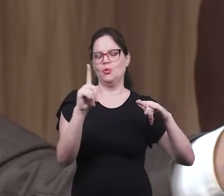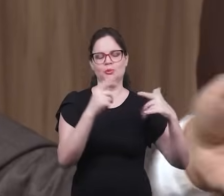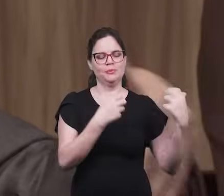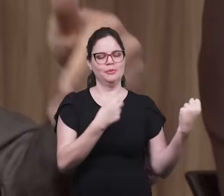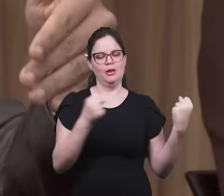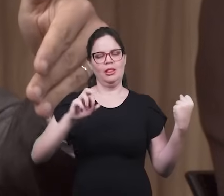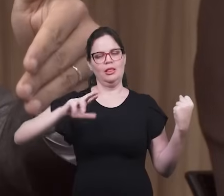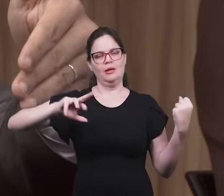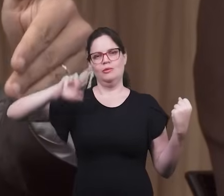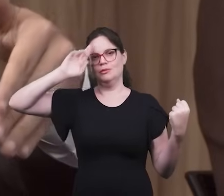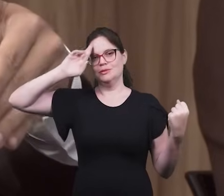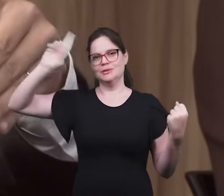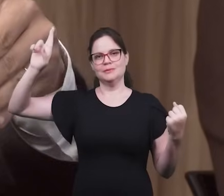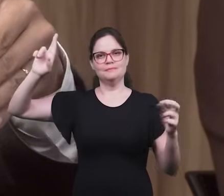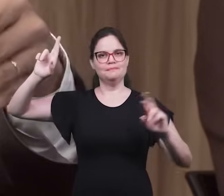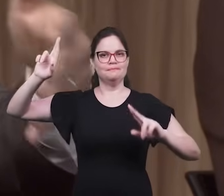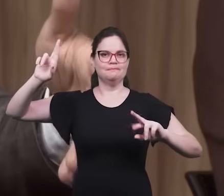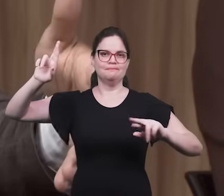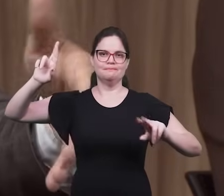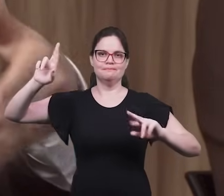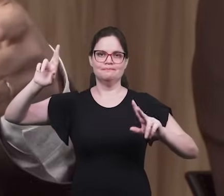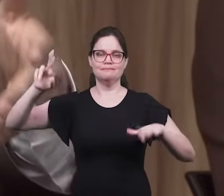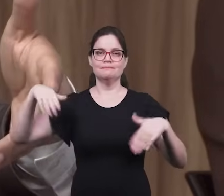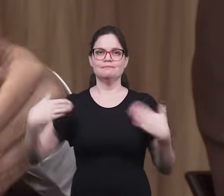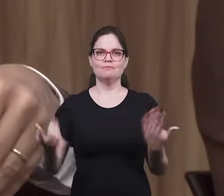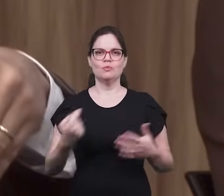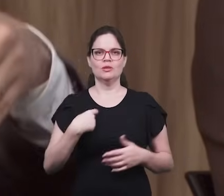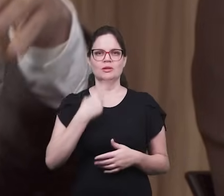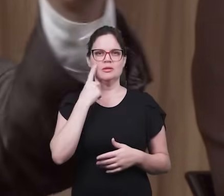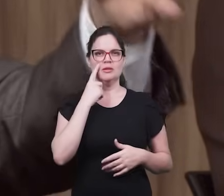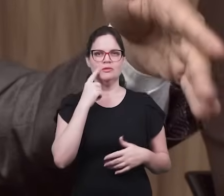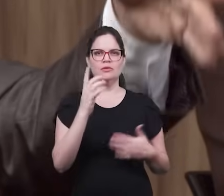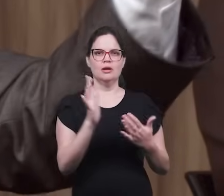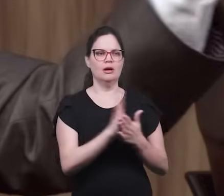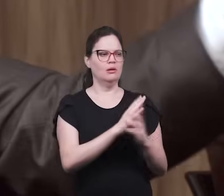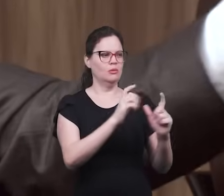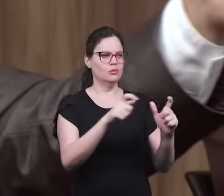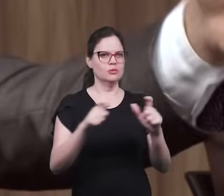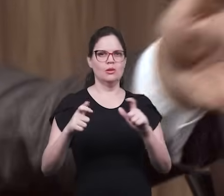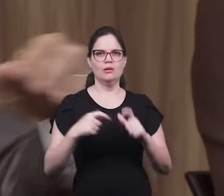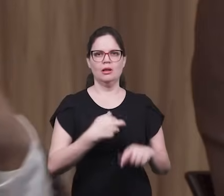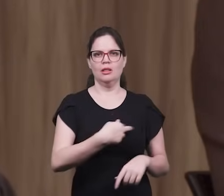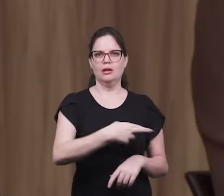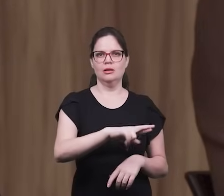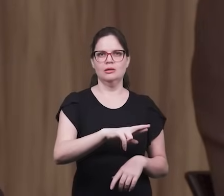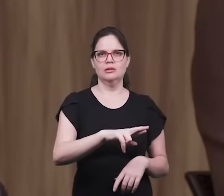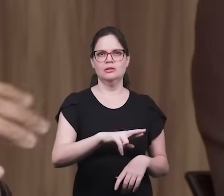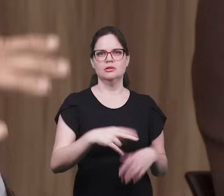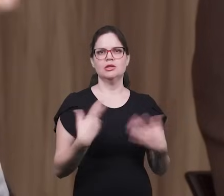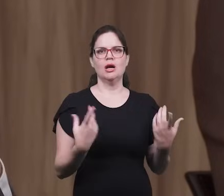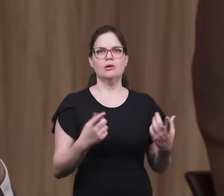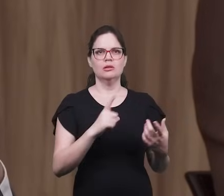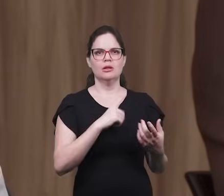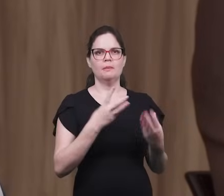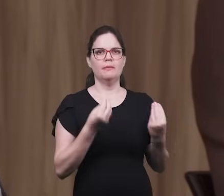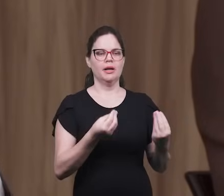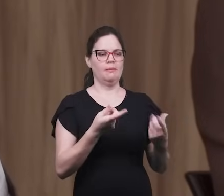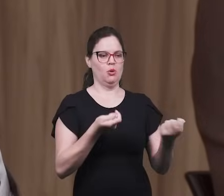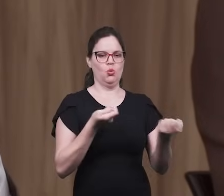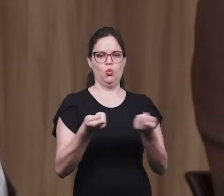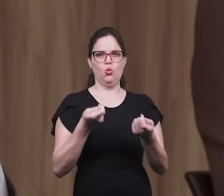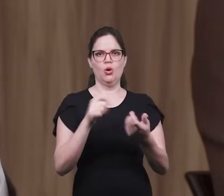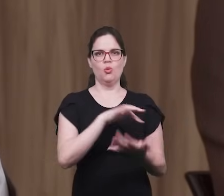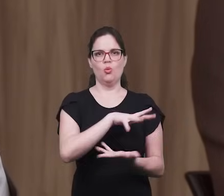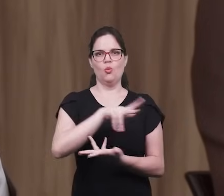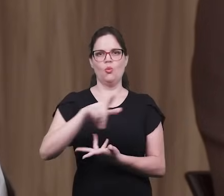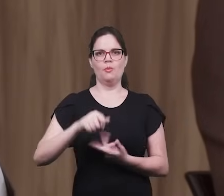poder. Então, você tem figuras da religião em locais estratégicos para dominar o mundo através de um